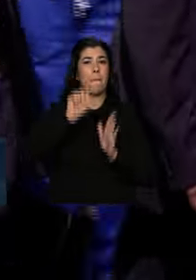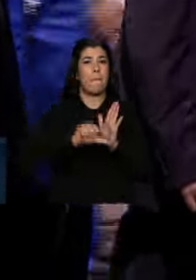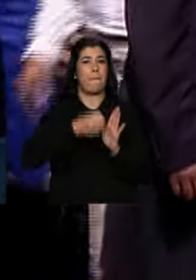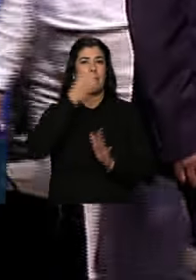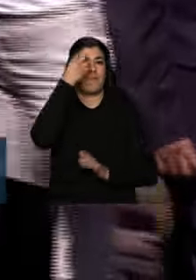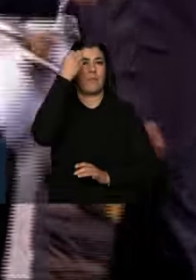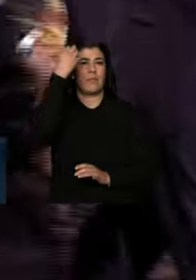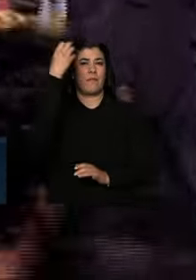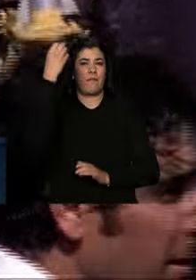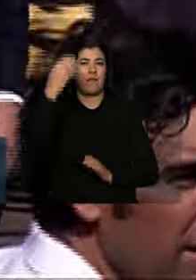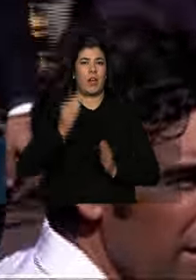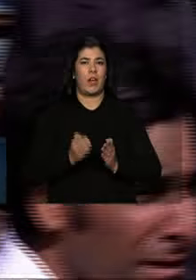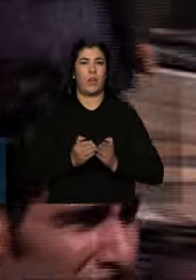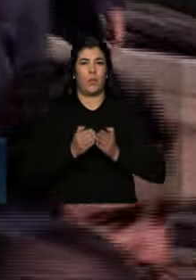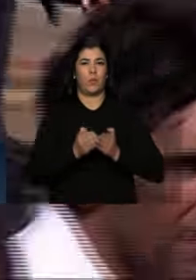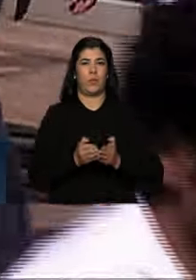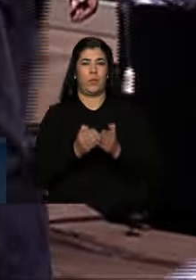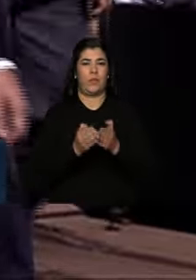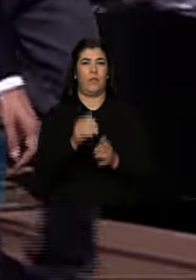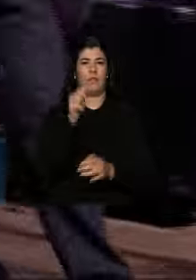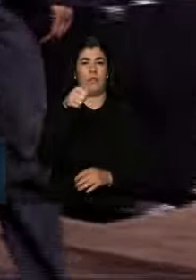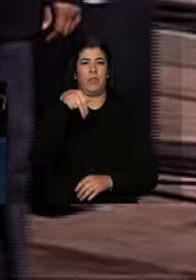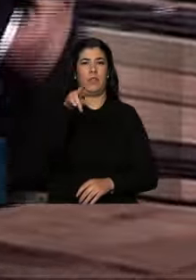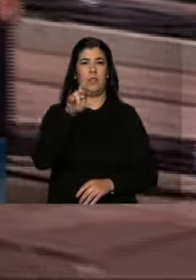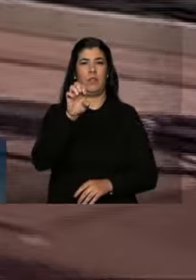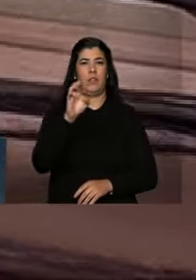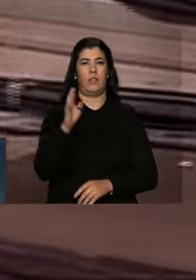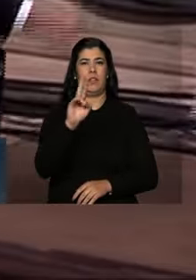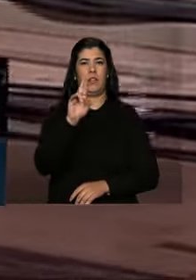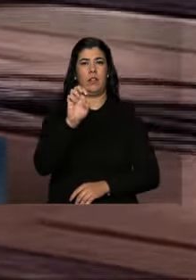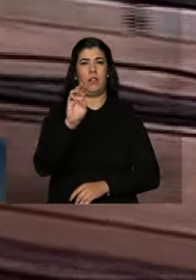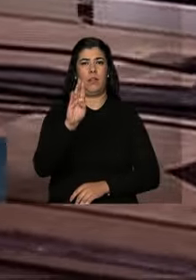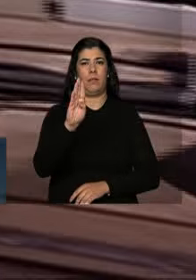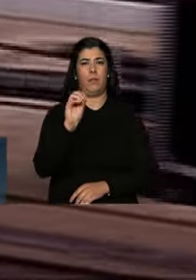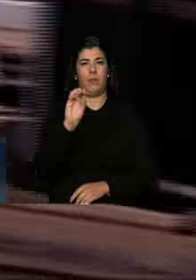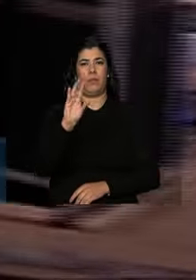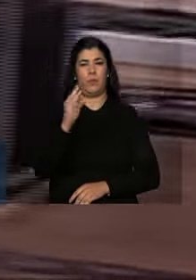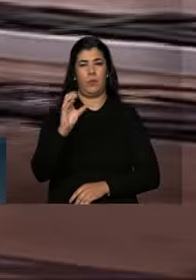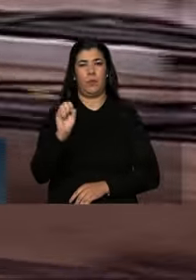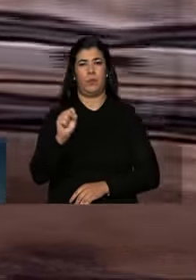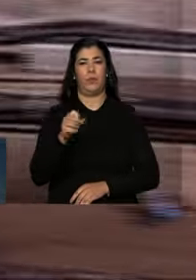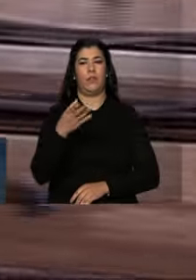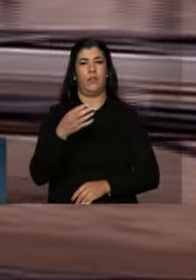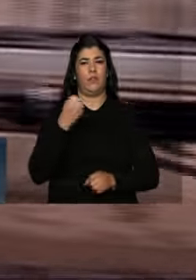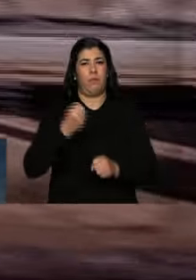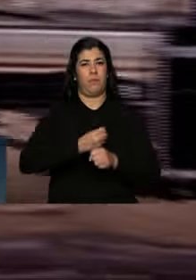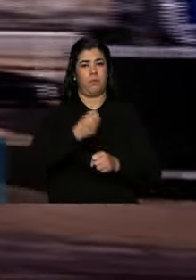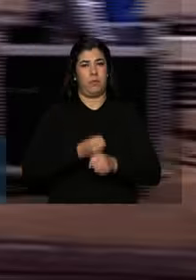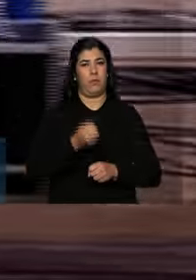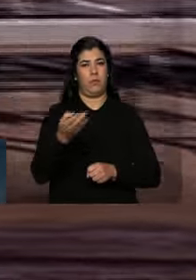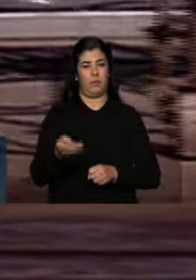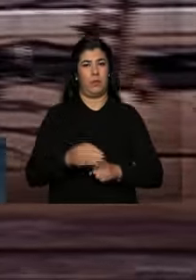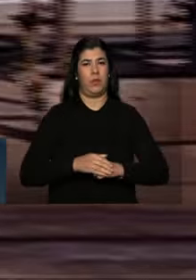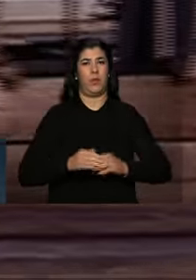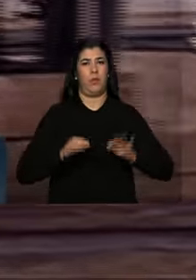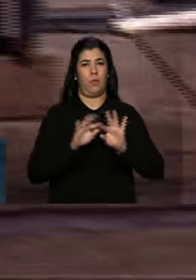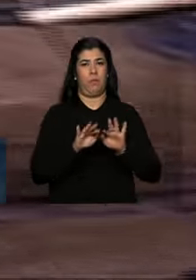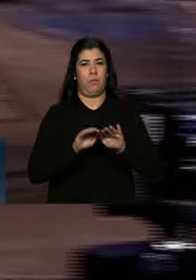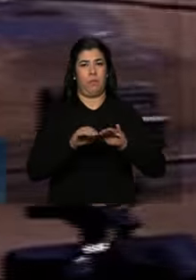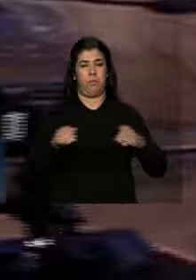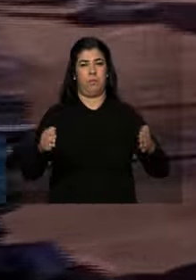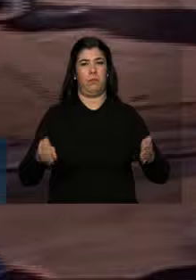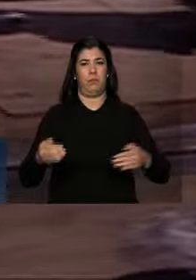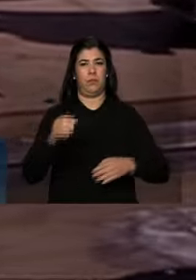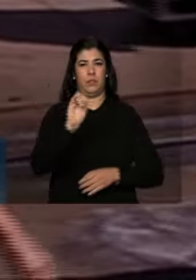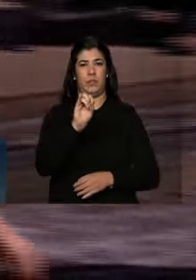petroleiro André Rebouças. A embarcação foi produzida pelo estaleiro Atlântico Sul. É